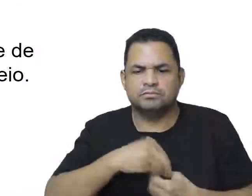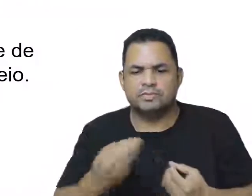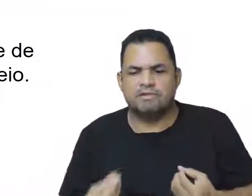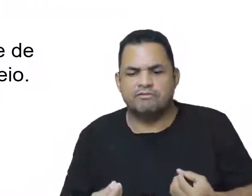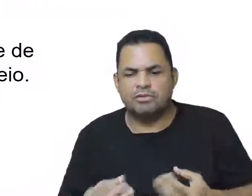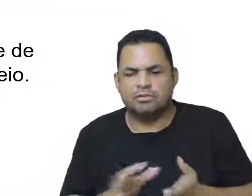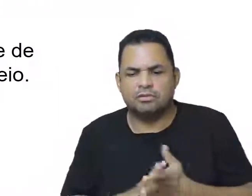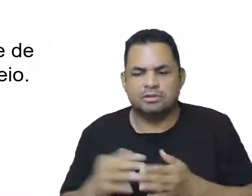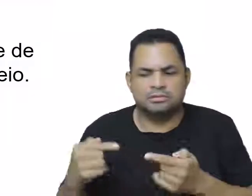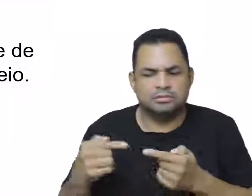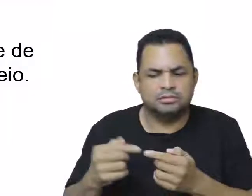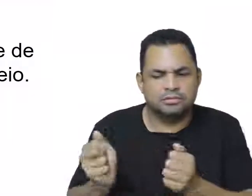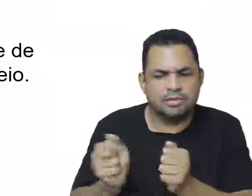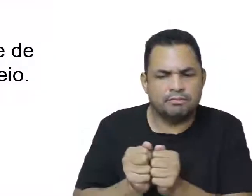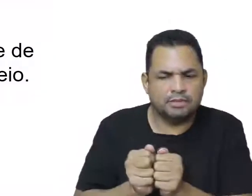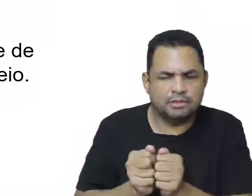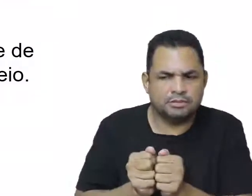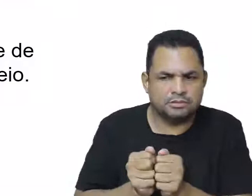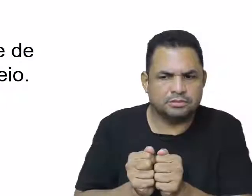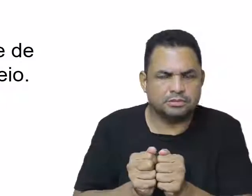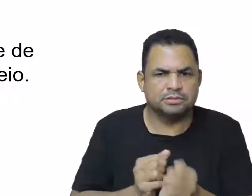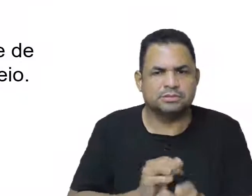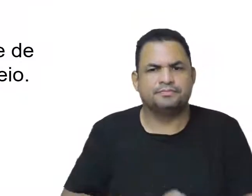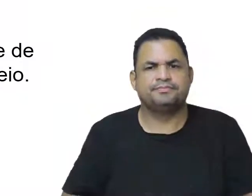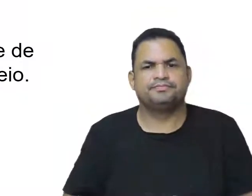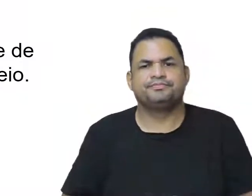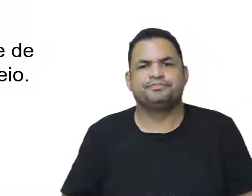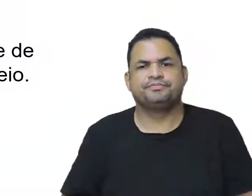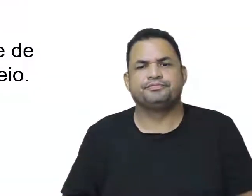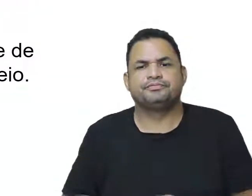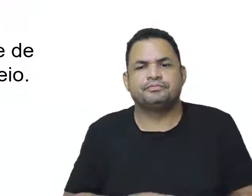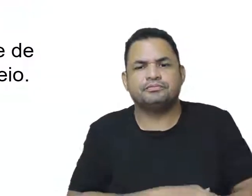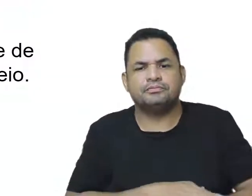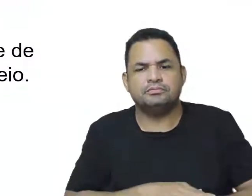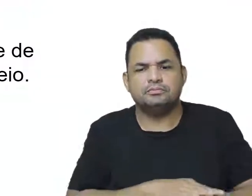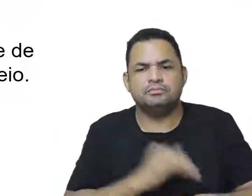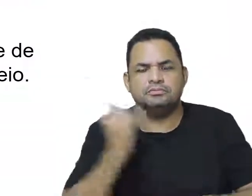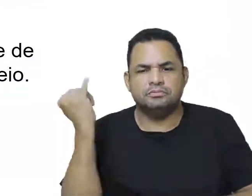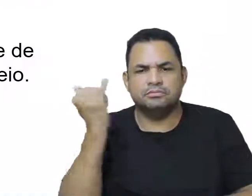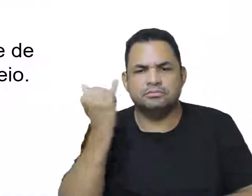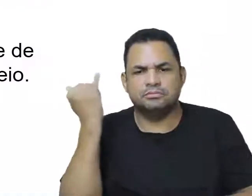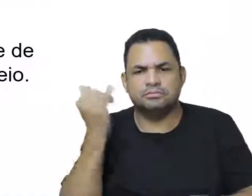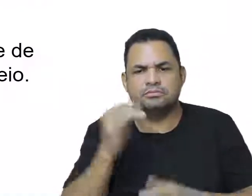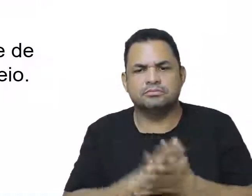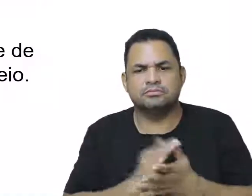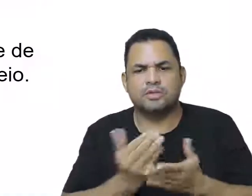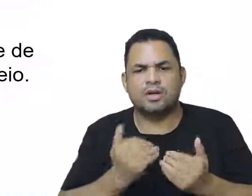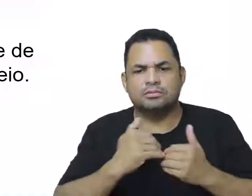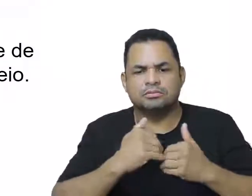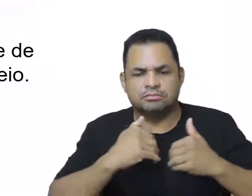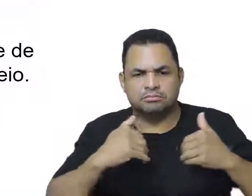tocando na gente, o que está perto da gente, tá? Então a pele ela é muito importante. Então, a partir do isolamento, e o que está escrito aqui?